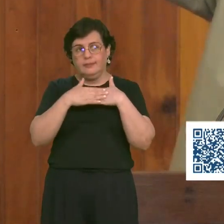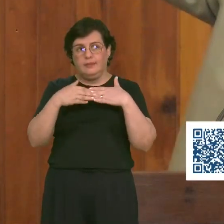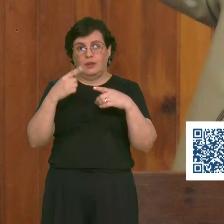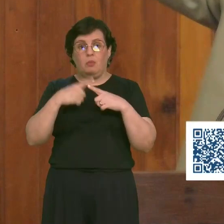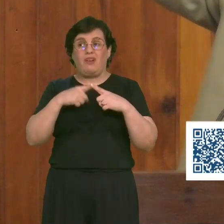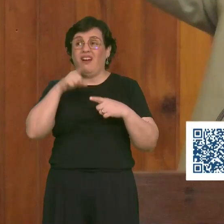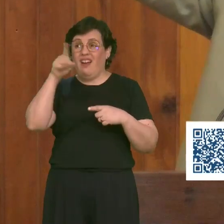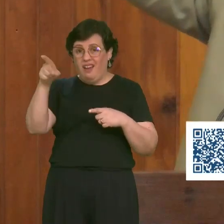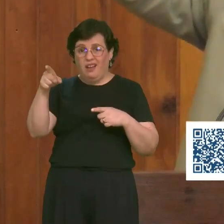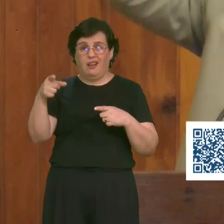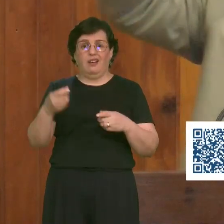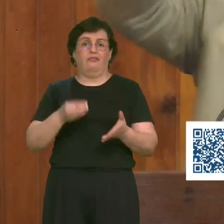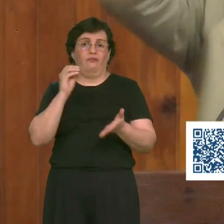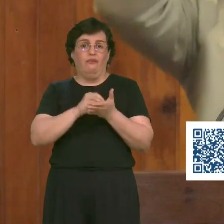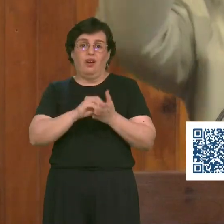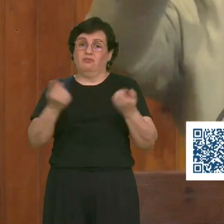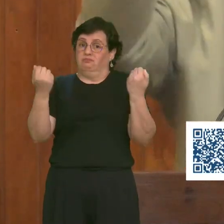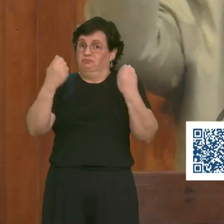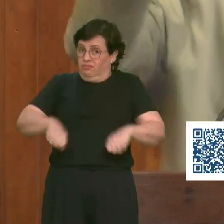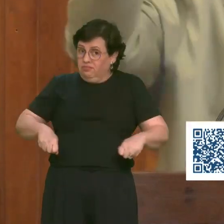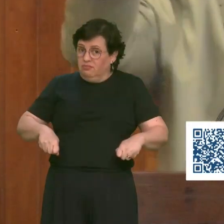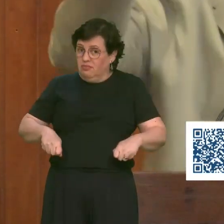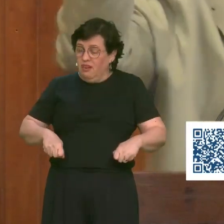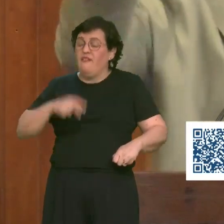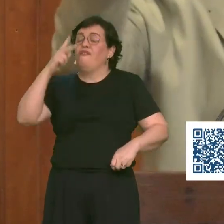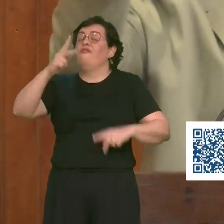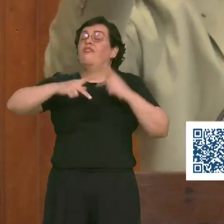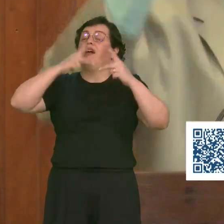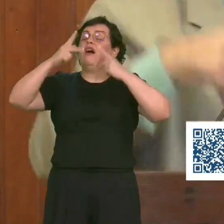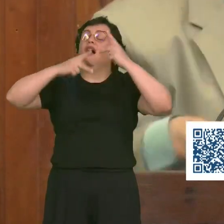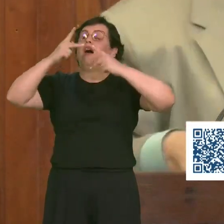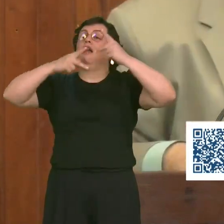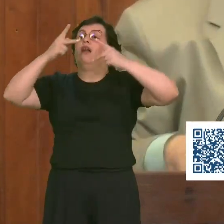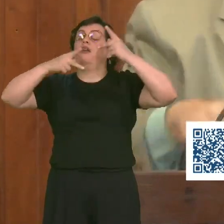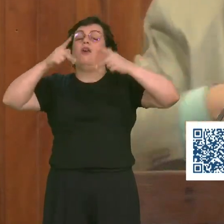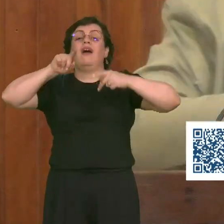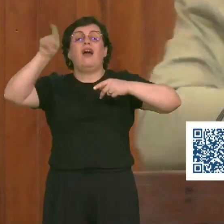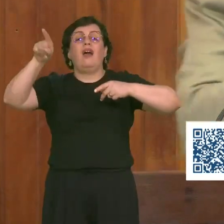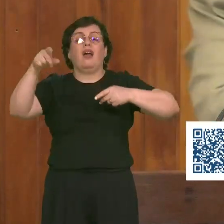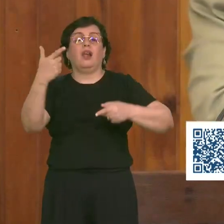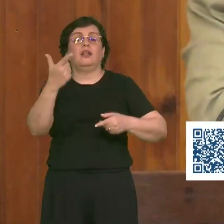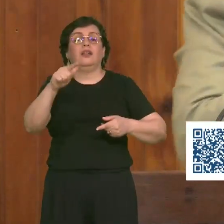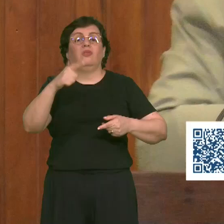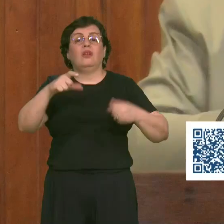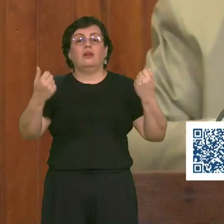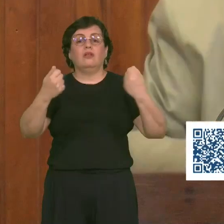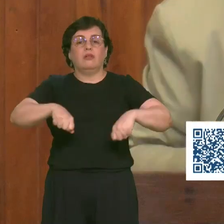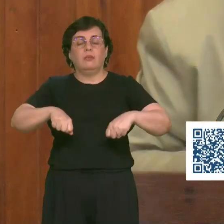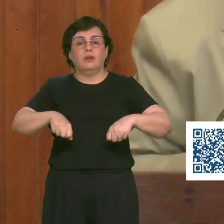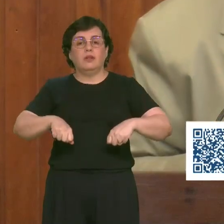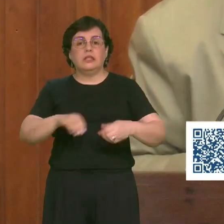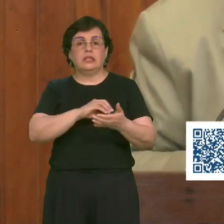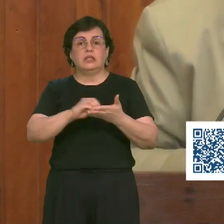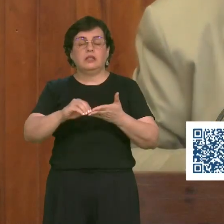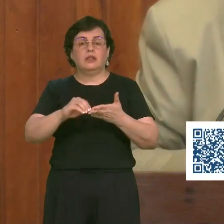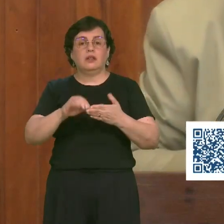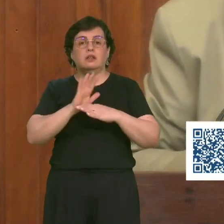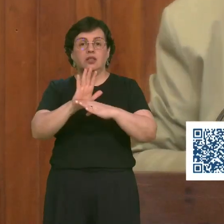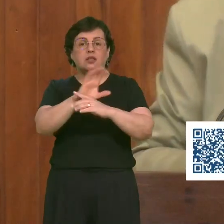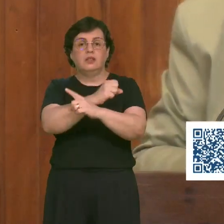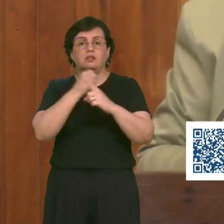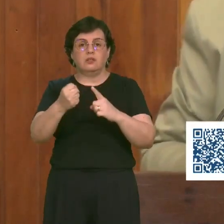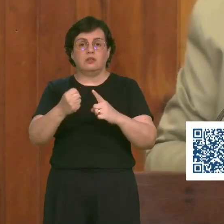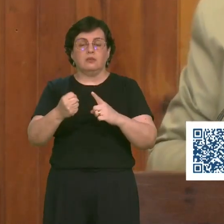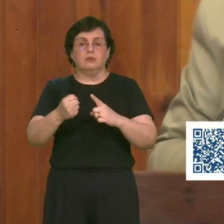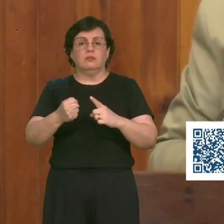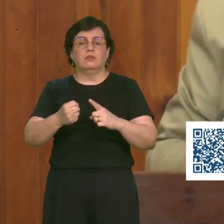incompetente repito e fala em alto e bom som ela é tem Acerca das ciência social sobrevive porque